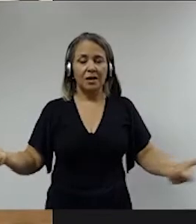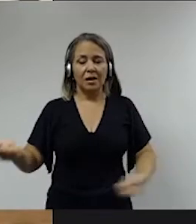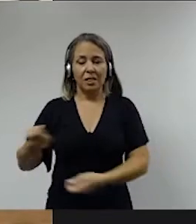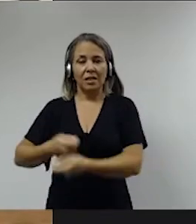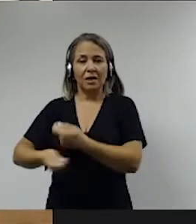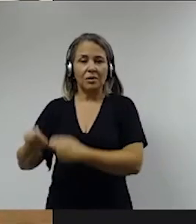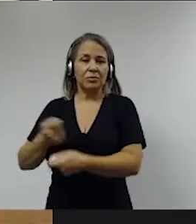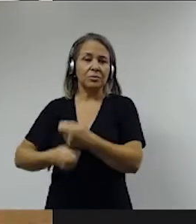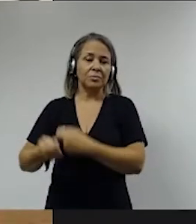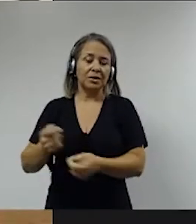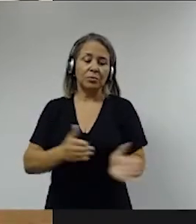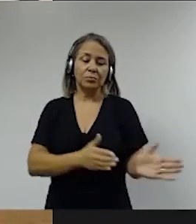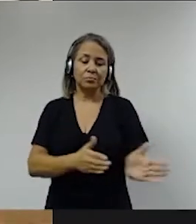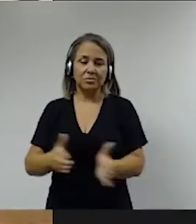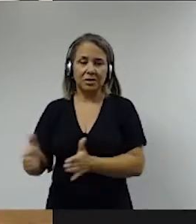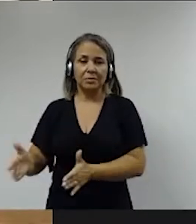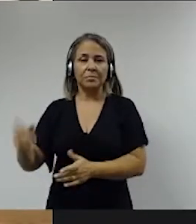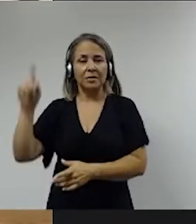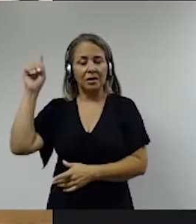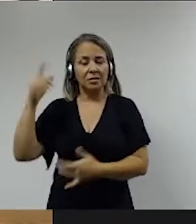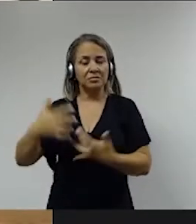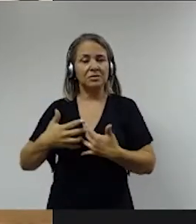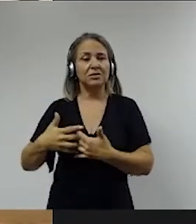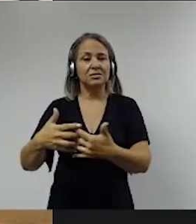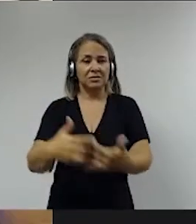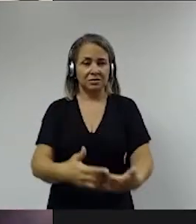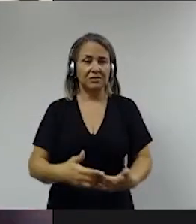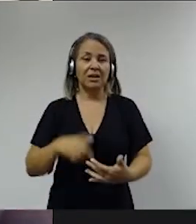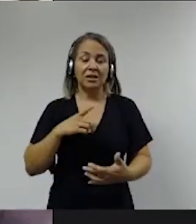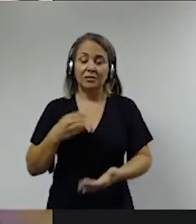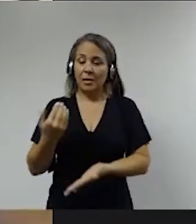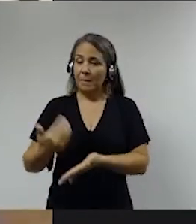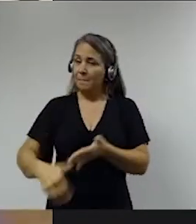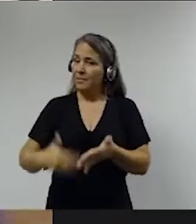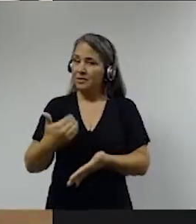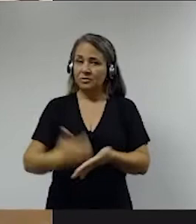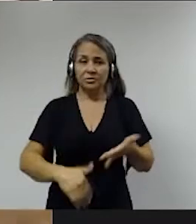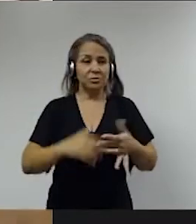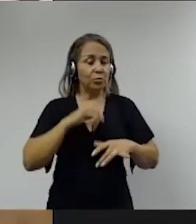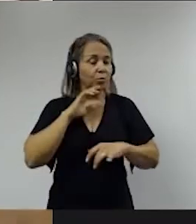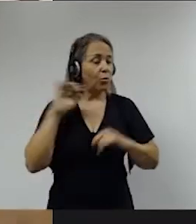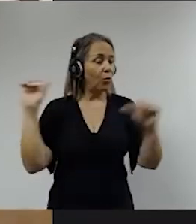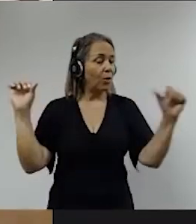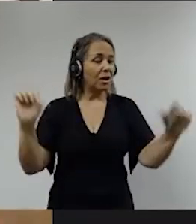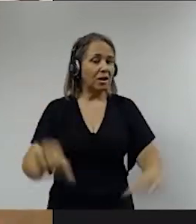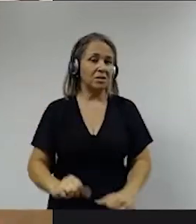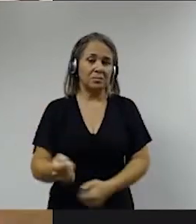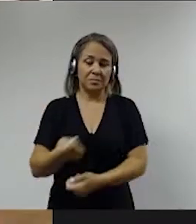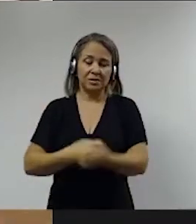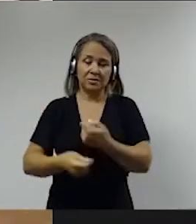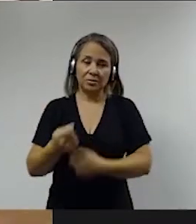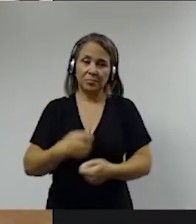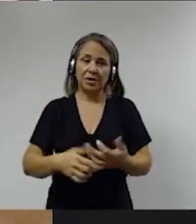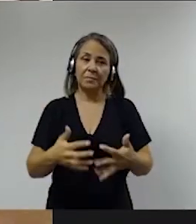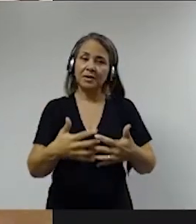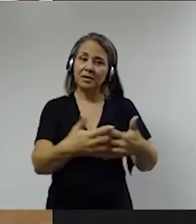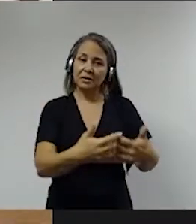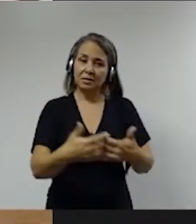economia por certo período de tempo, e isso gerou prejuízos terríveis para a economia americana naquele